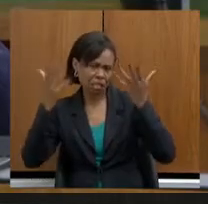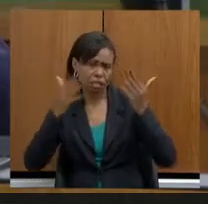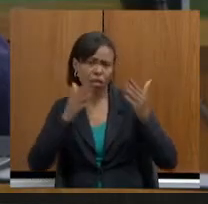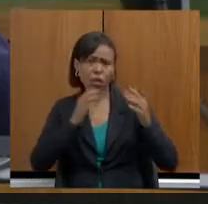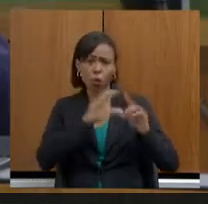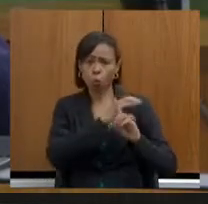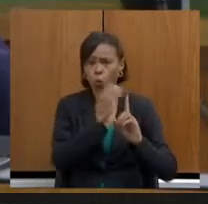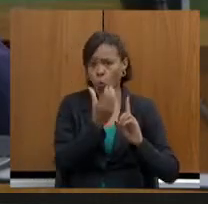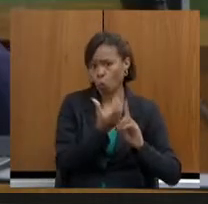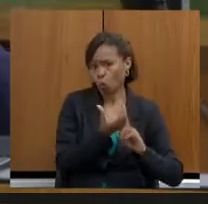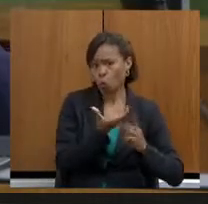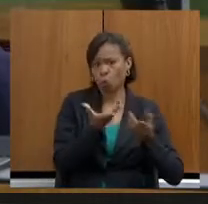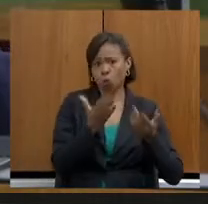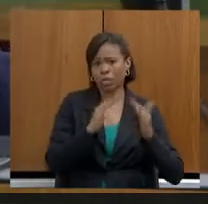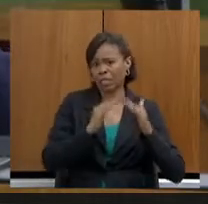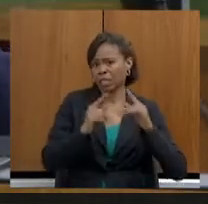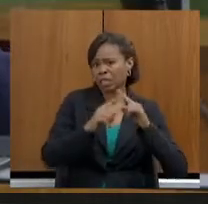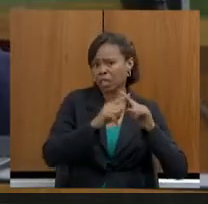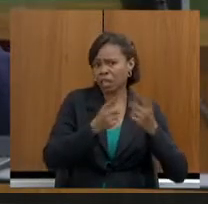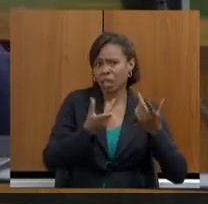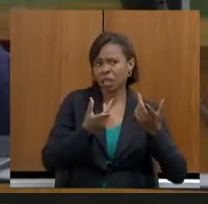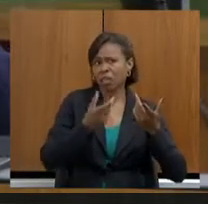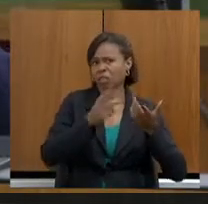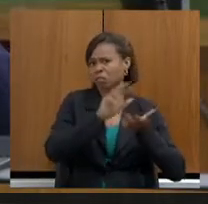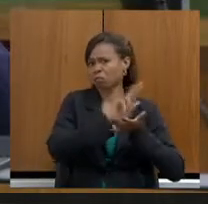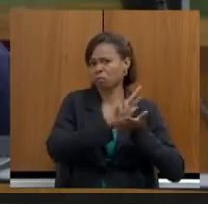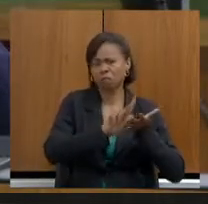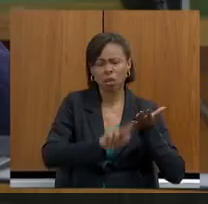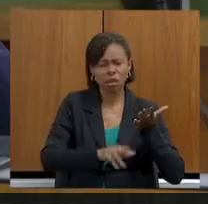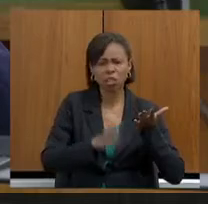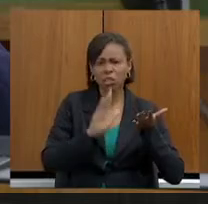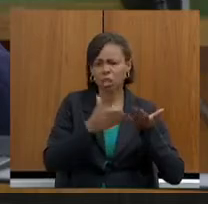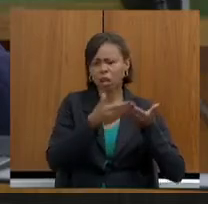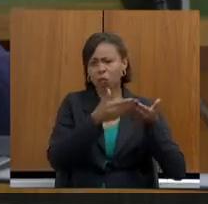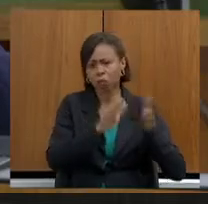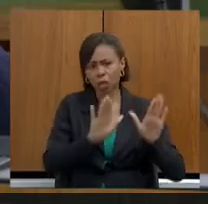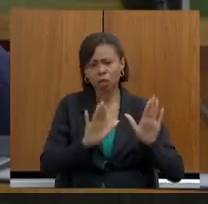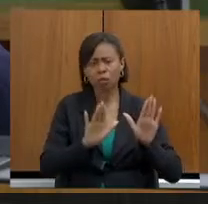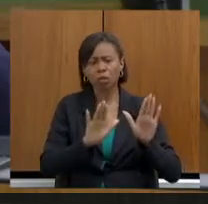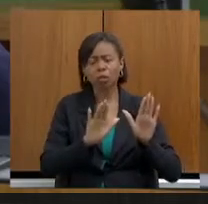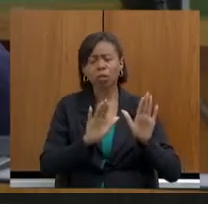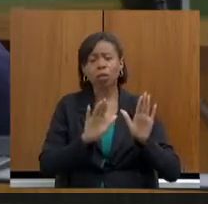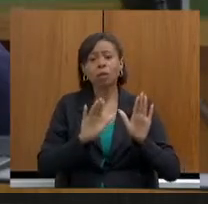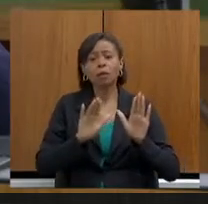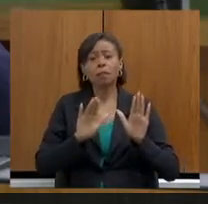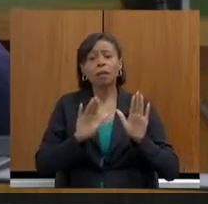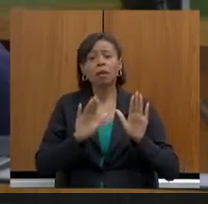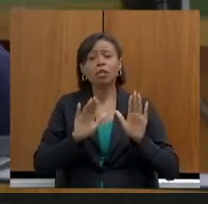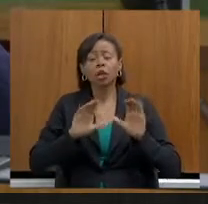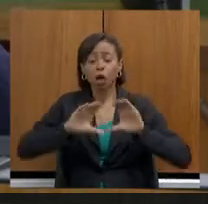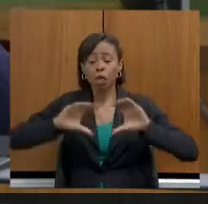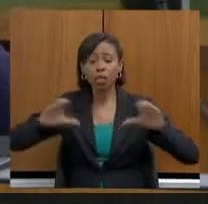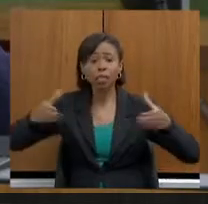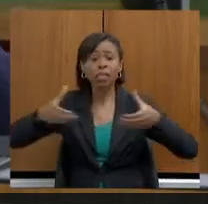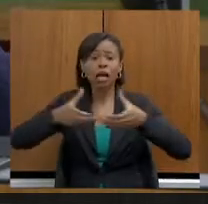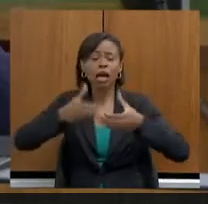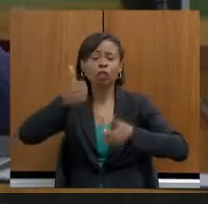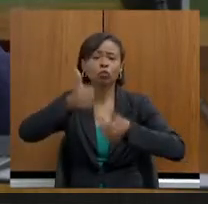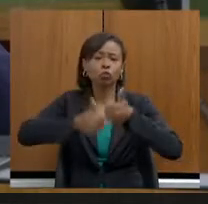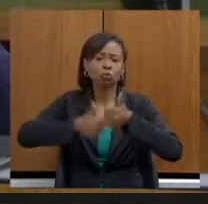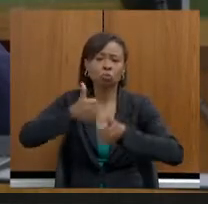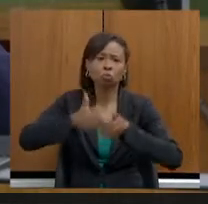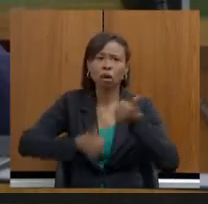igrejas é Os cultos e de maneira correta né é os estádios